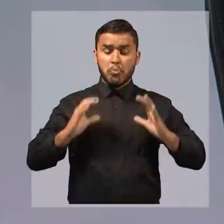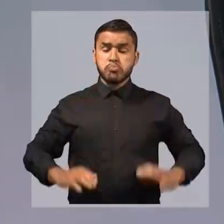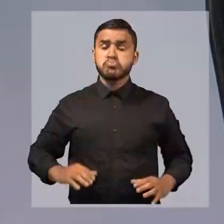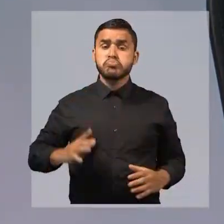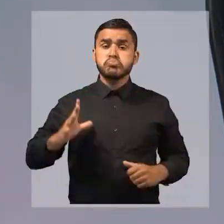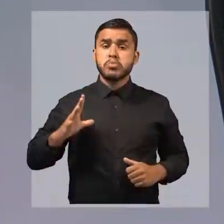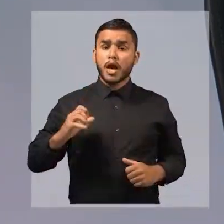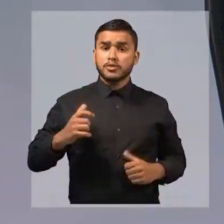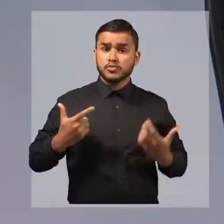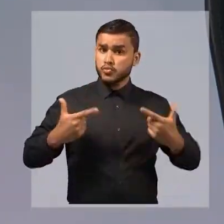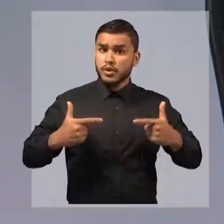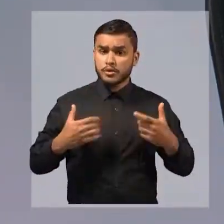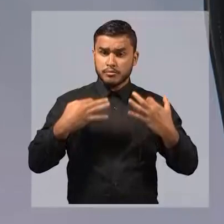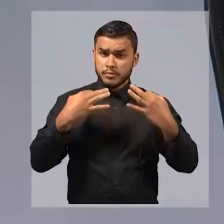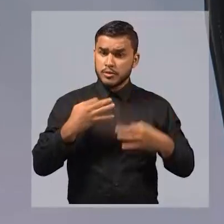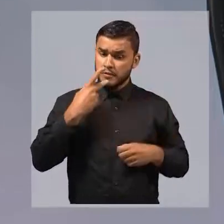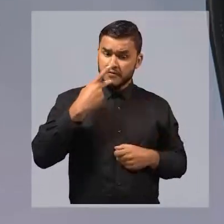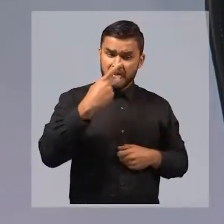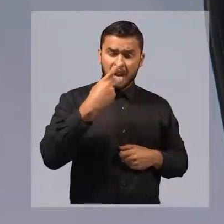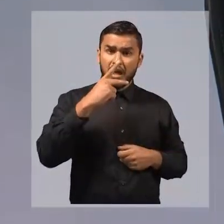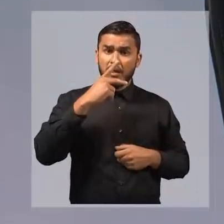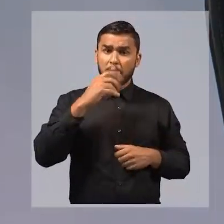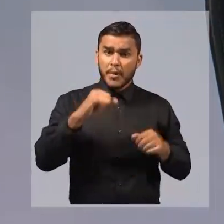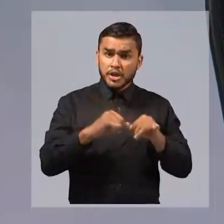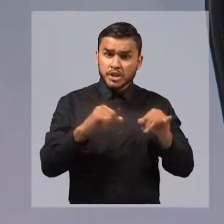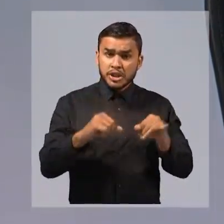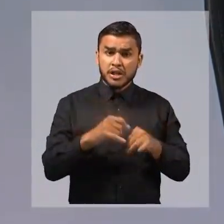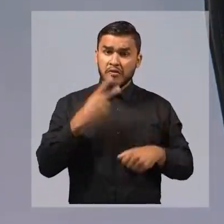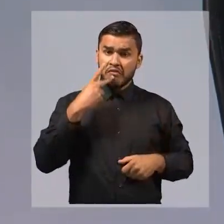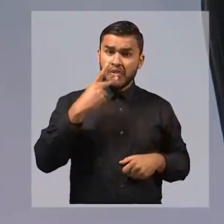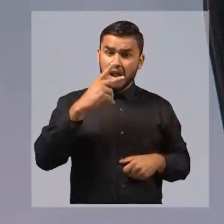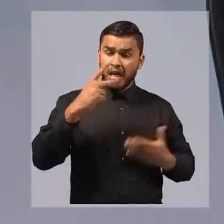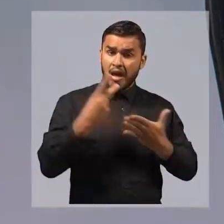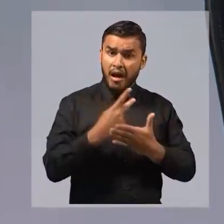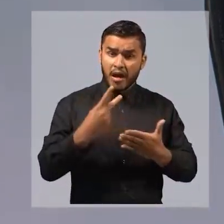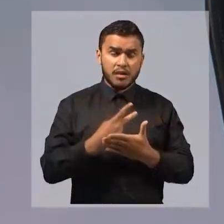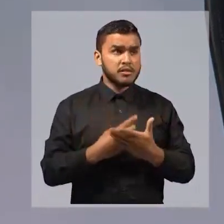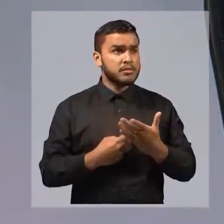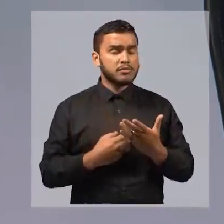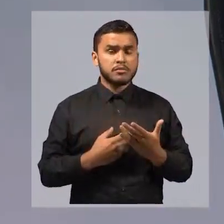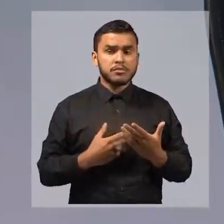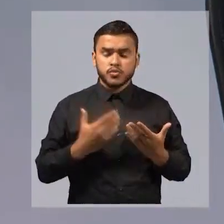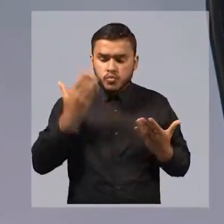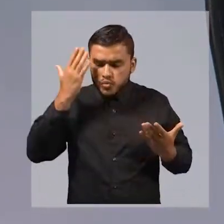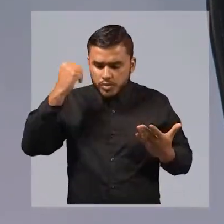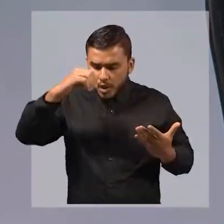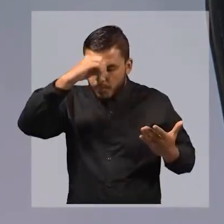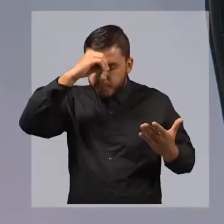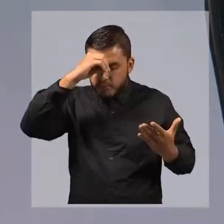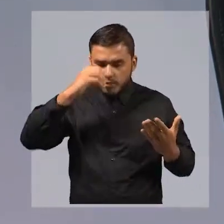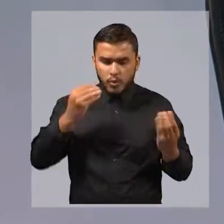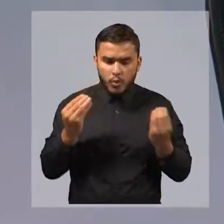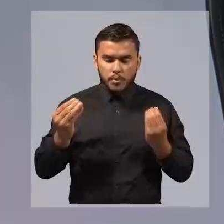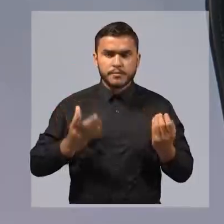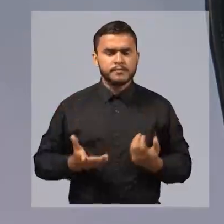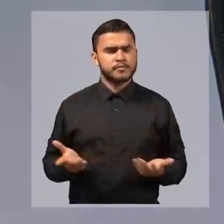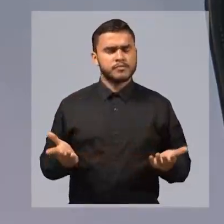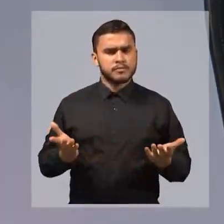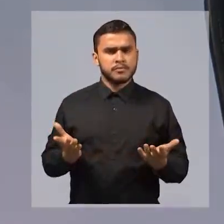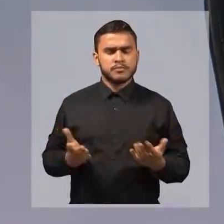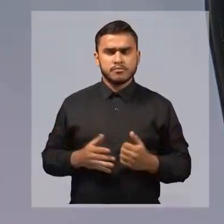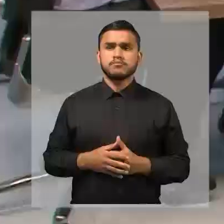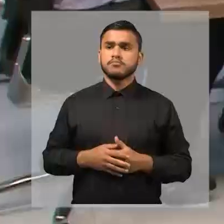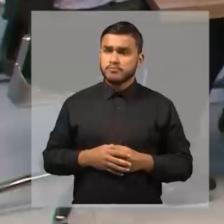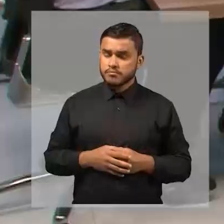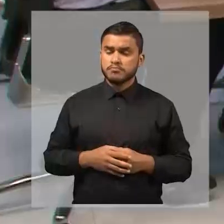realizadas. Quer dizer, o que se faz aqui implica lá, o que se faz lá implica aqui. Se você não tem a noção do funcionamento de uma secretaria, como é que o grau